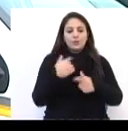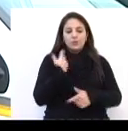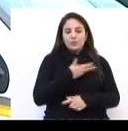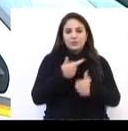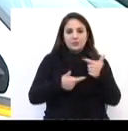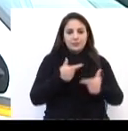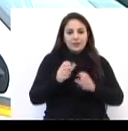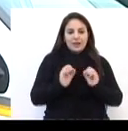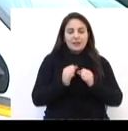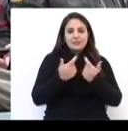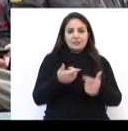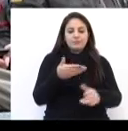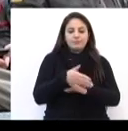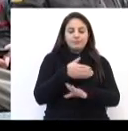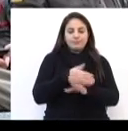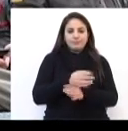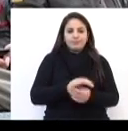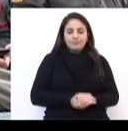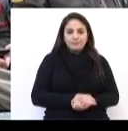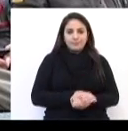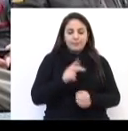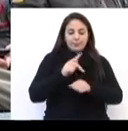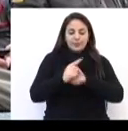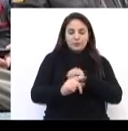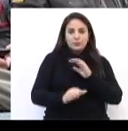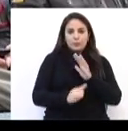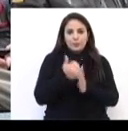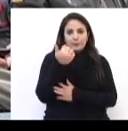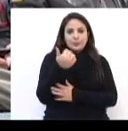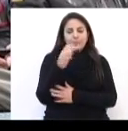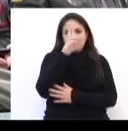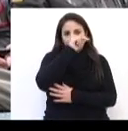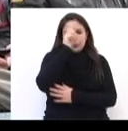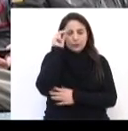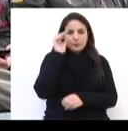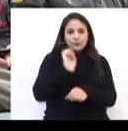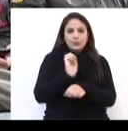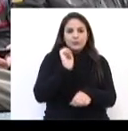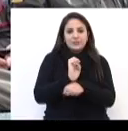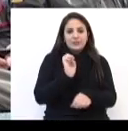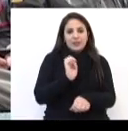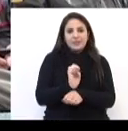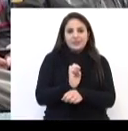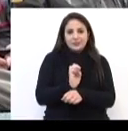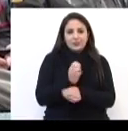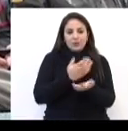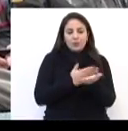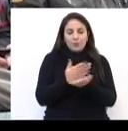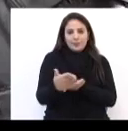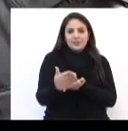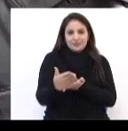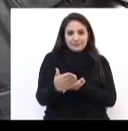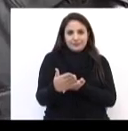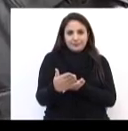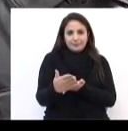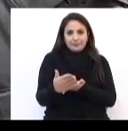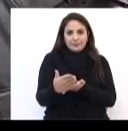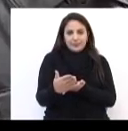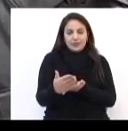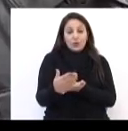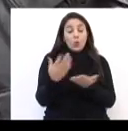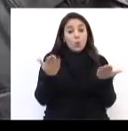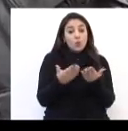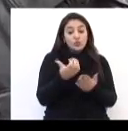pela nossa ação de presença. Passo Fundo foi um dos primeiros municípios do estado a adotar a iniciativa. Hoje, os